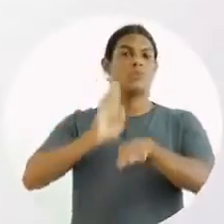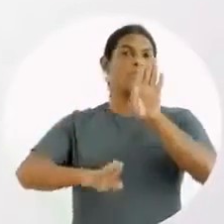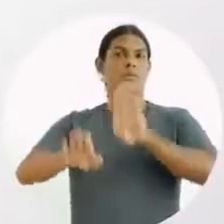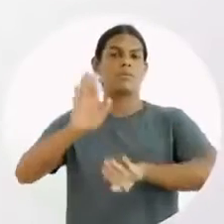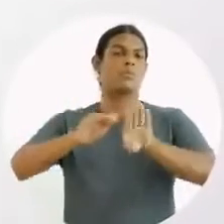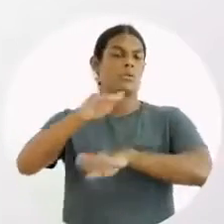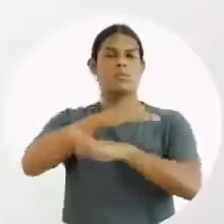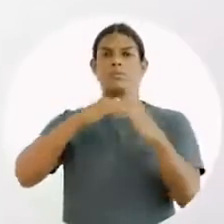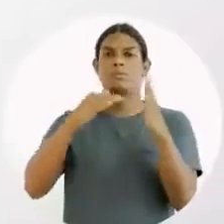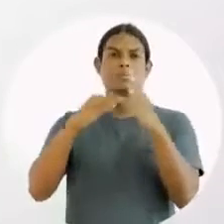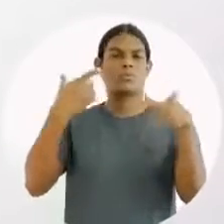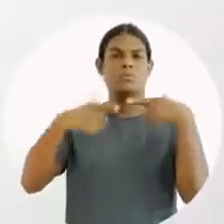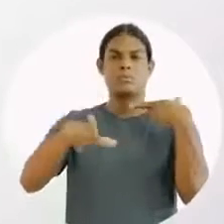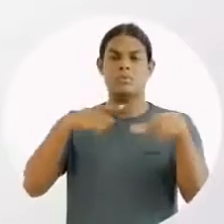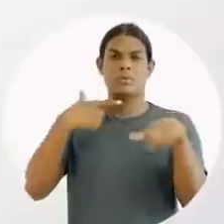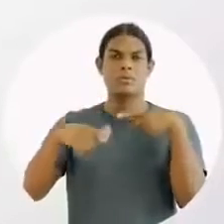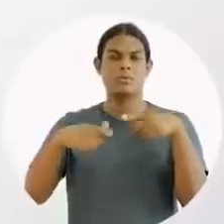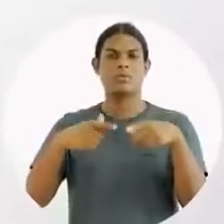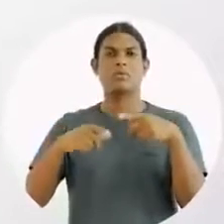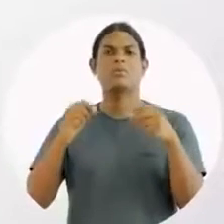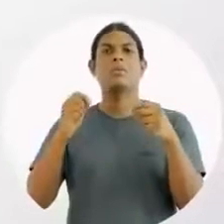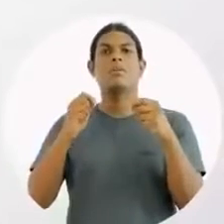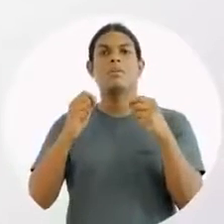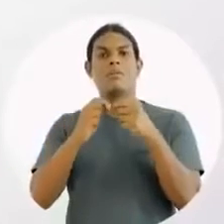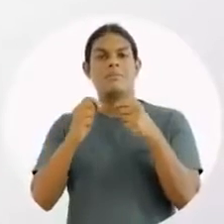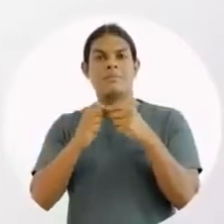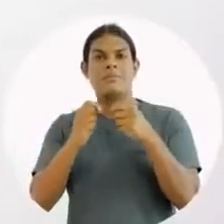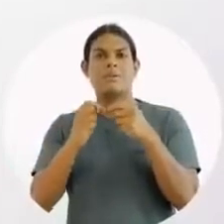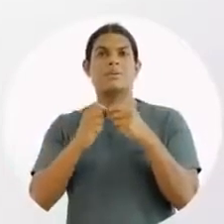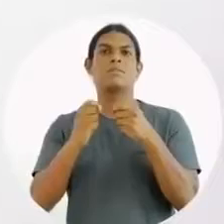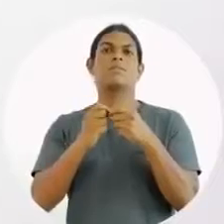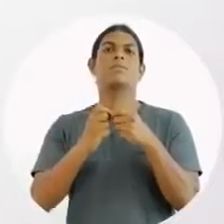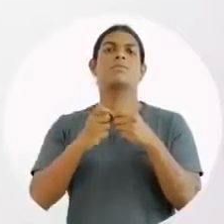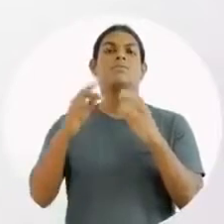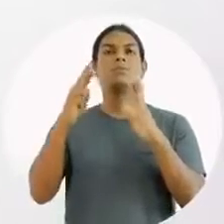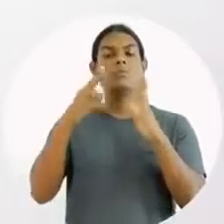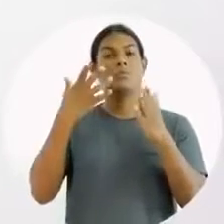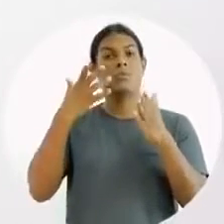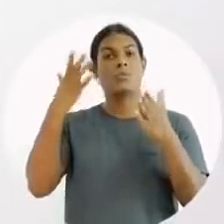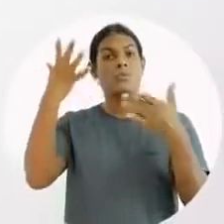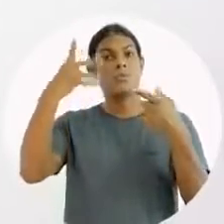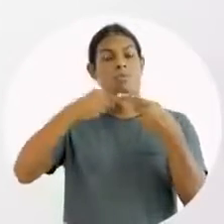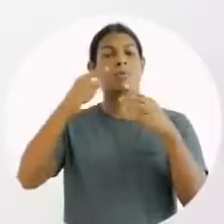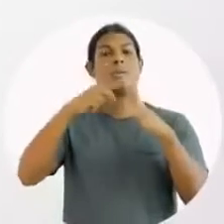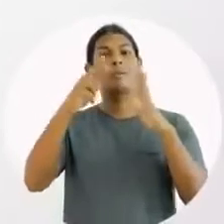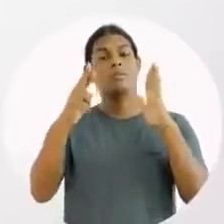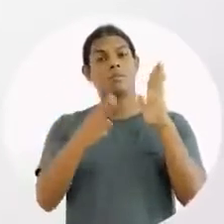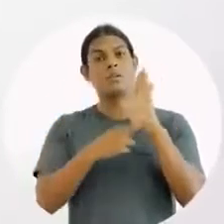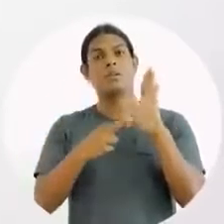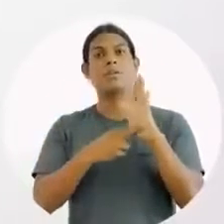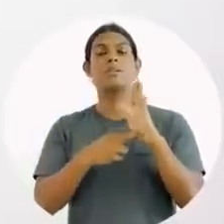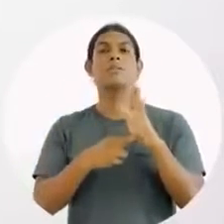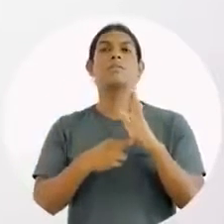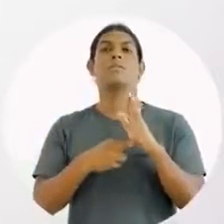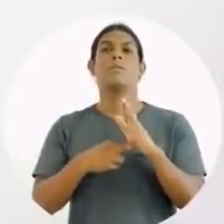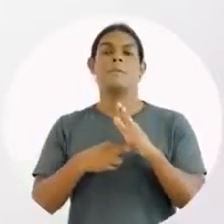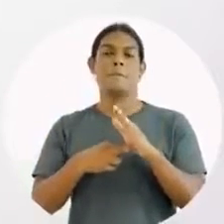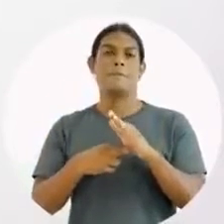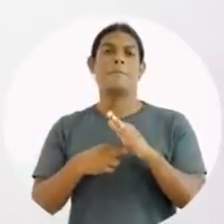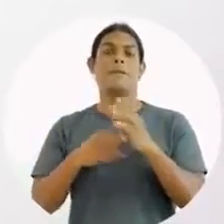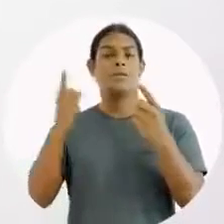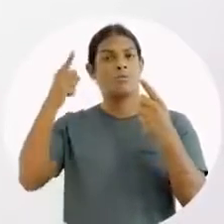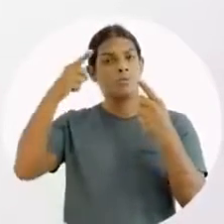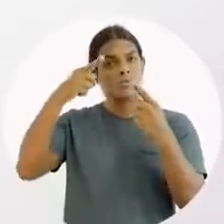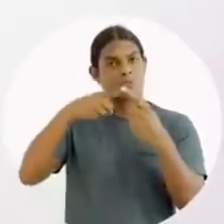seus colaboradores trabalhem em prol da o quê? Da estratégia da organização. E aí vem missão,